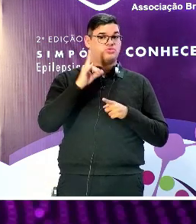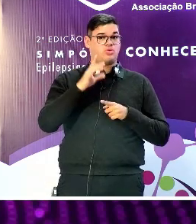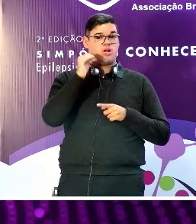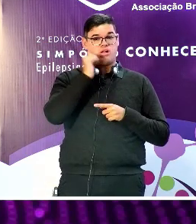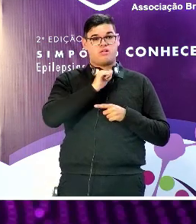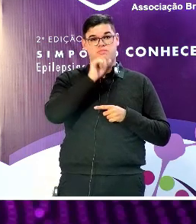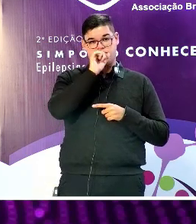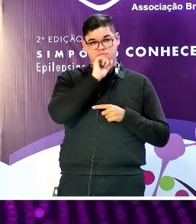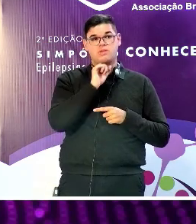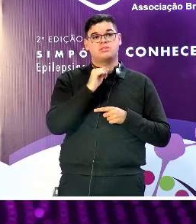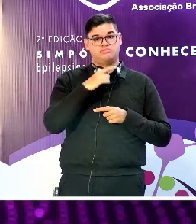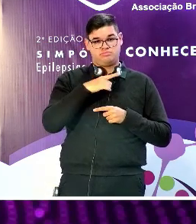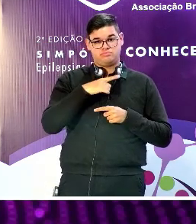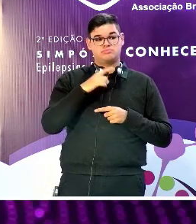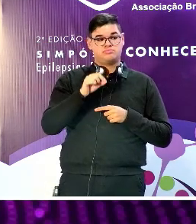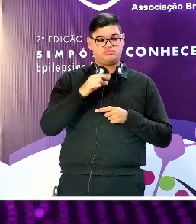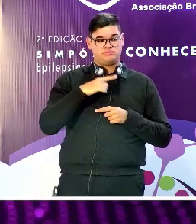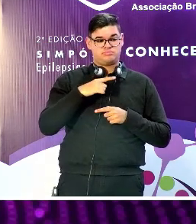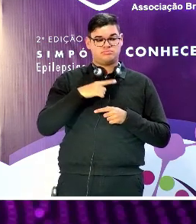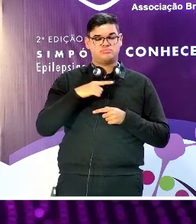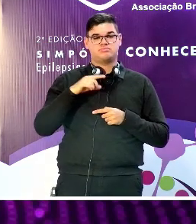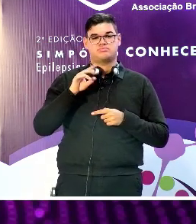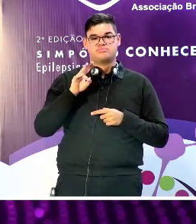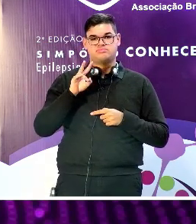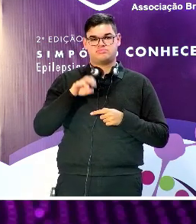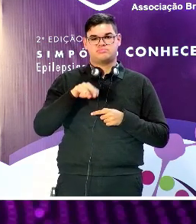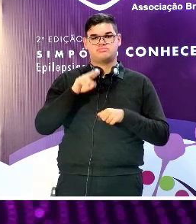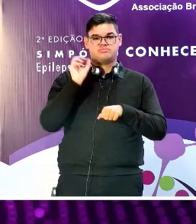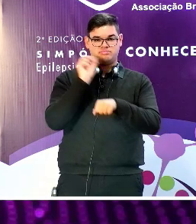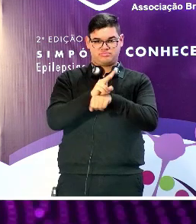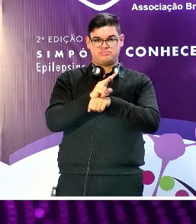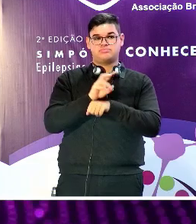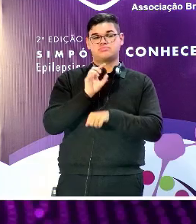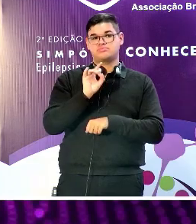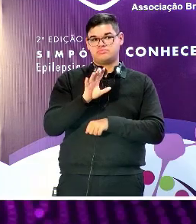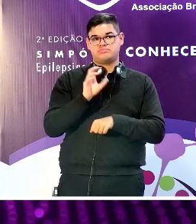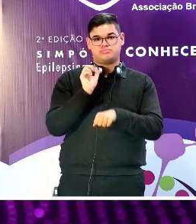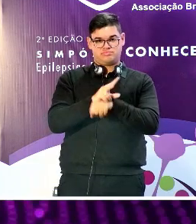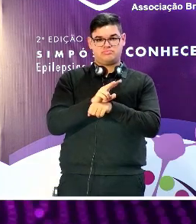têm veneno, elas paralisam outras